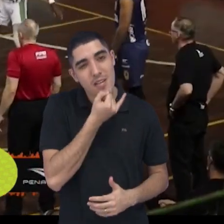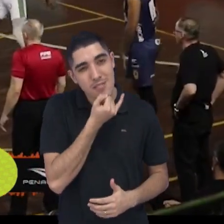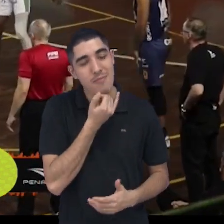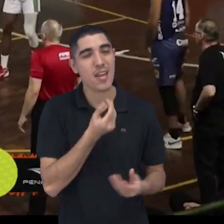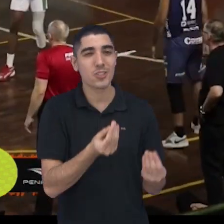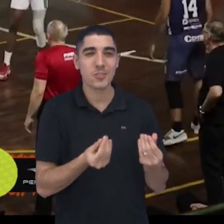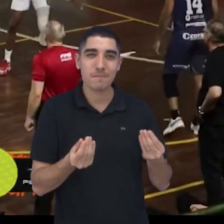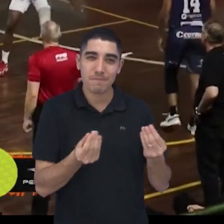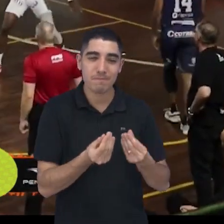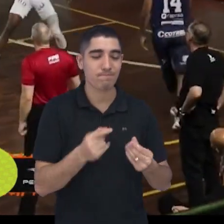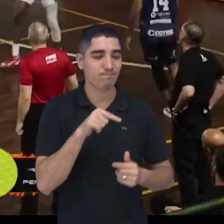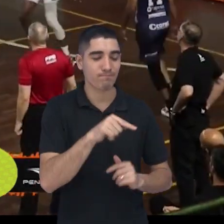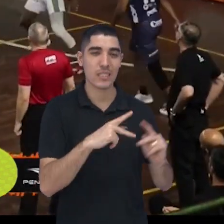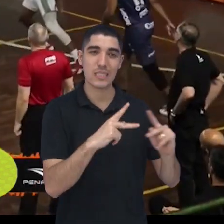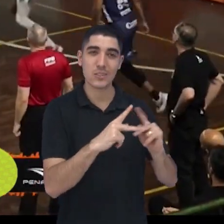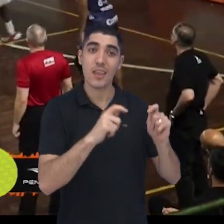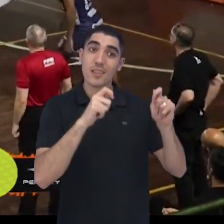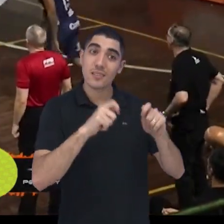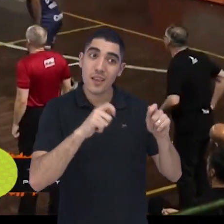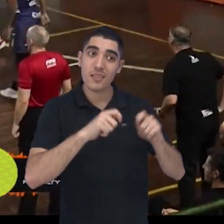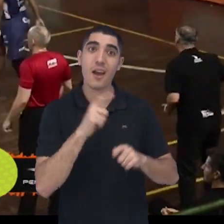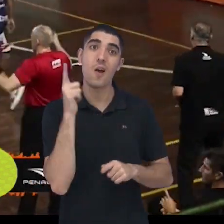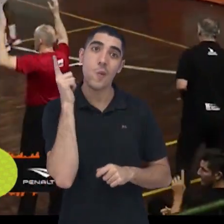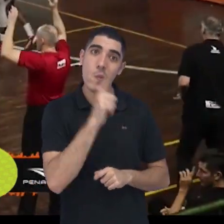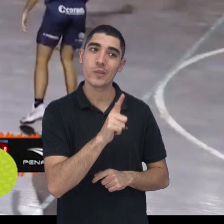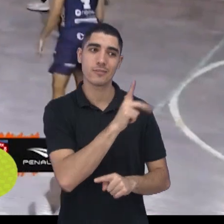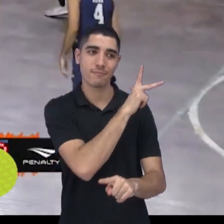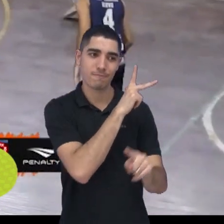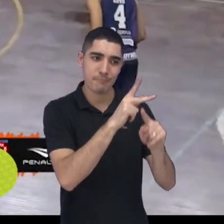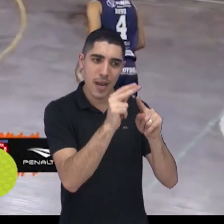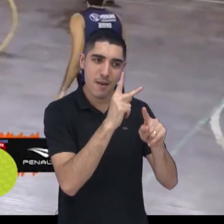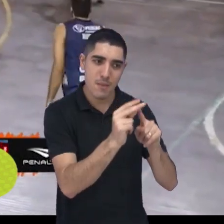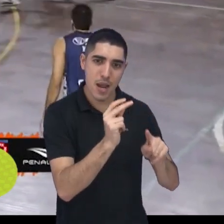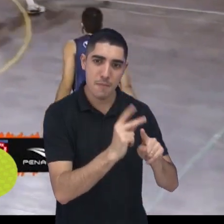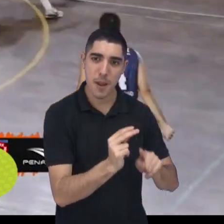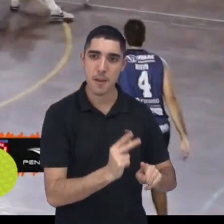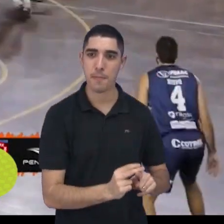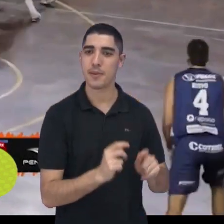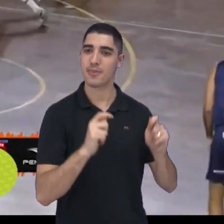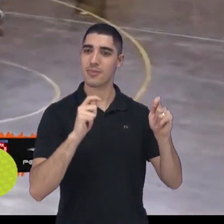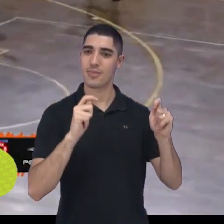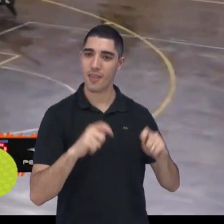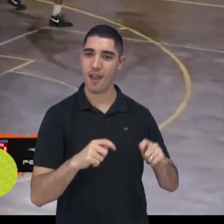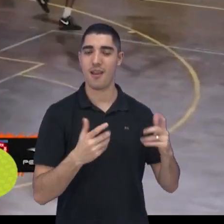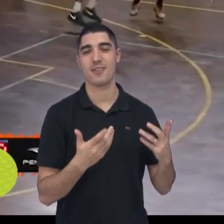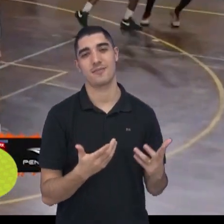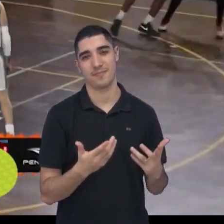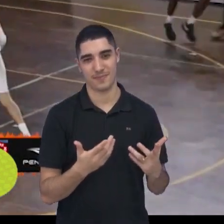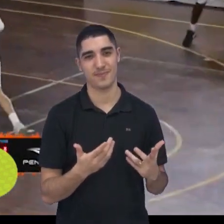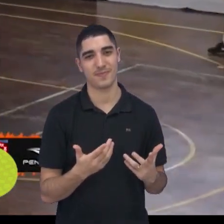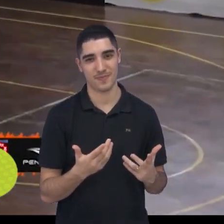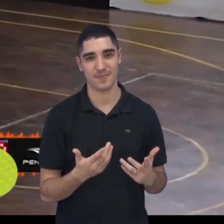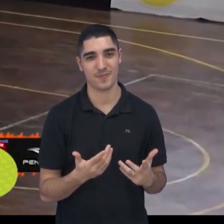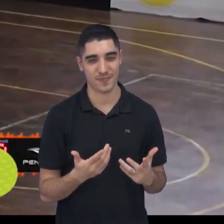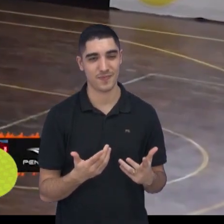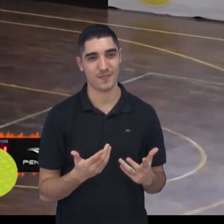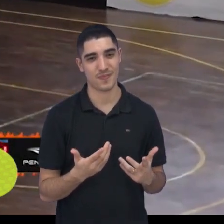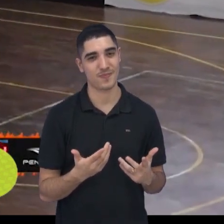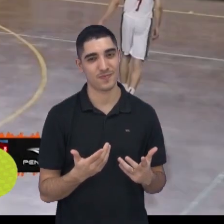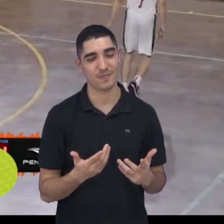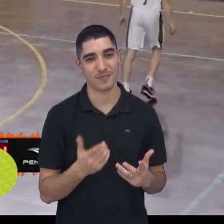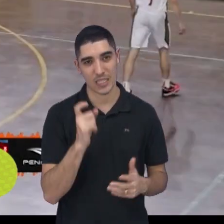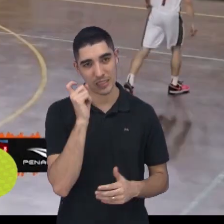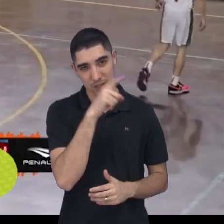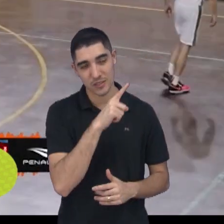pouco, né, essa sequência que poderia vir de vitória do São José, de vitória